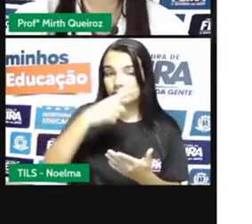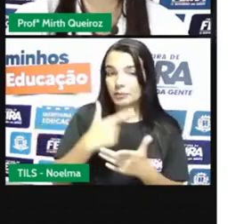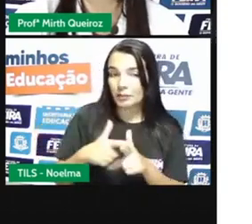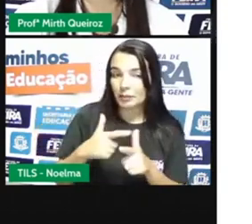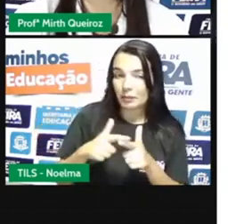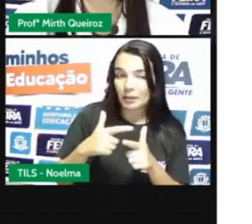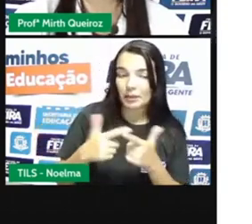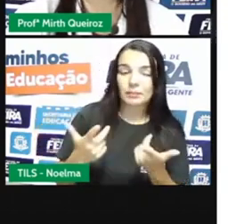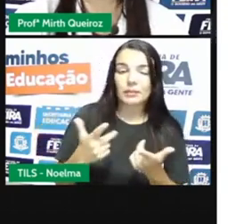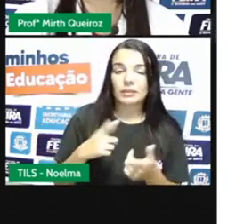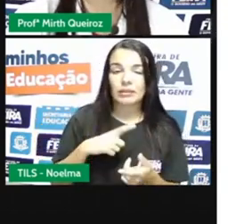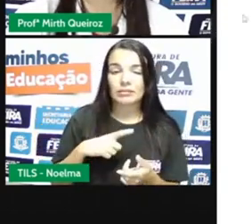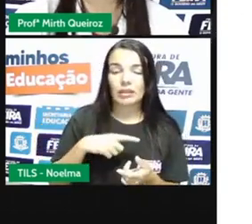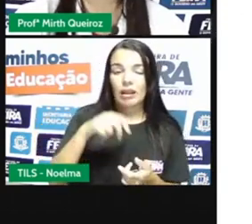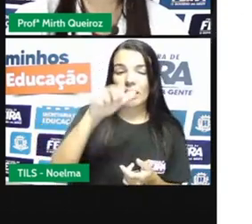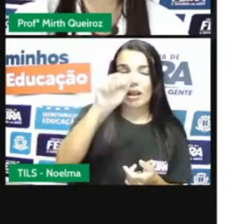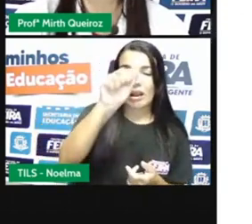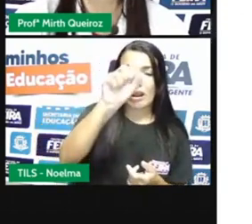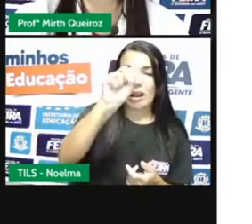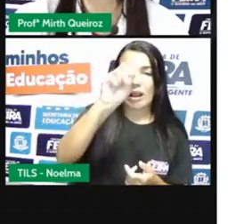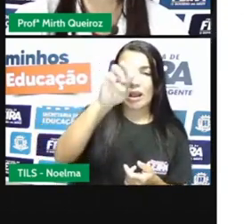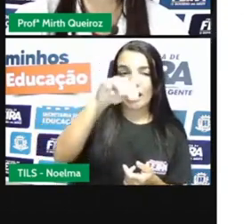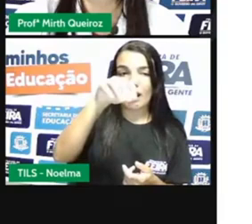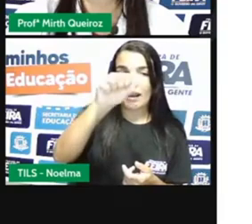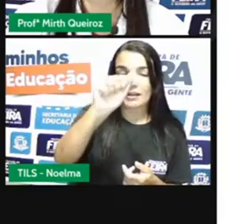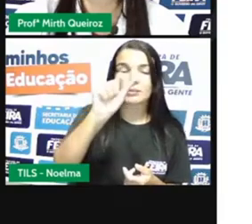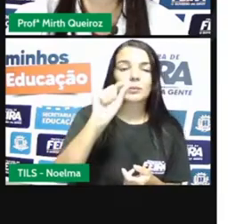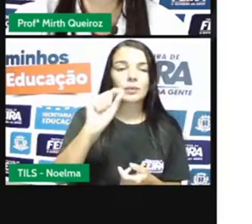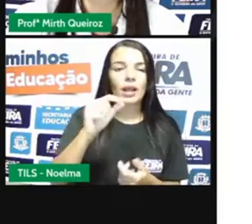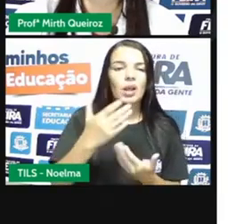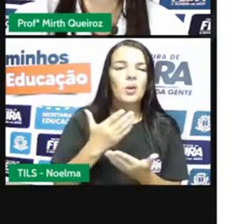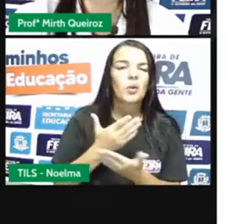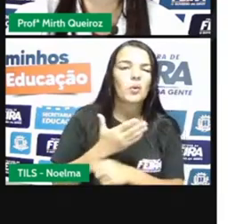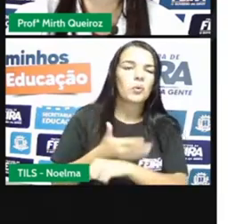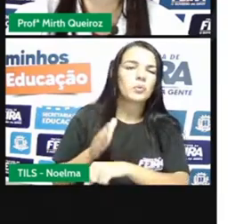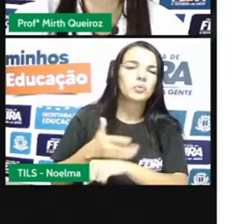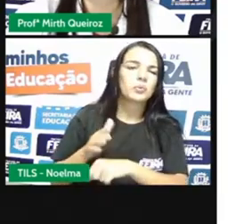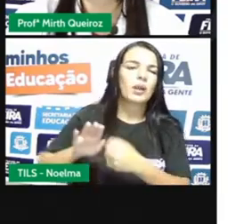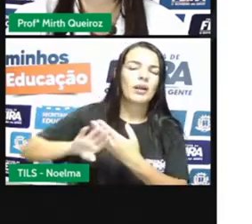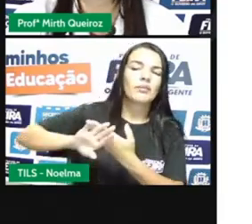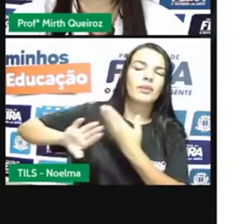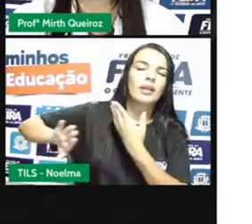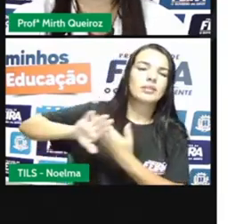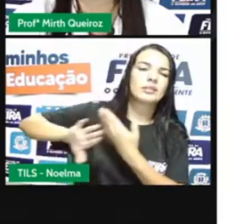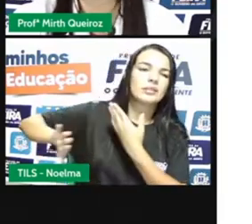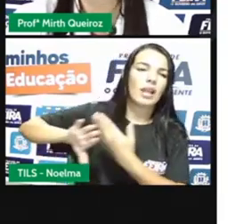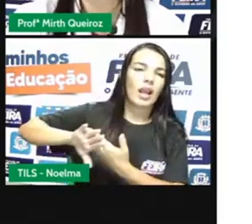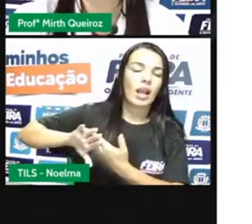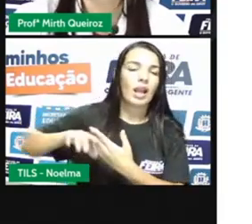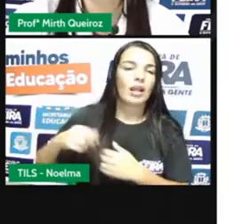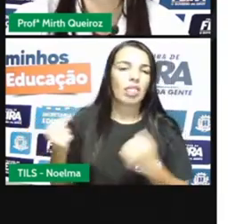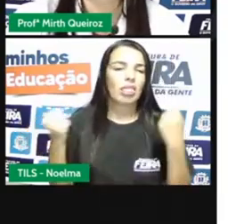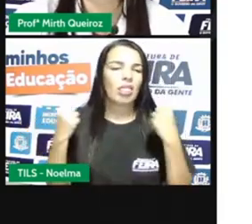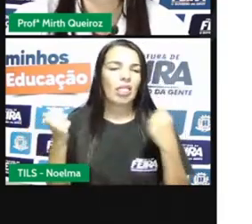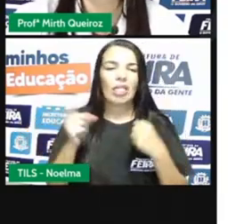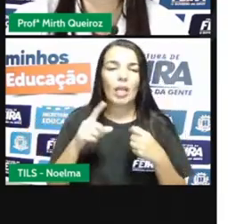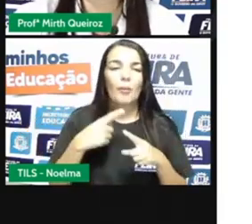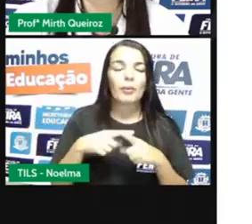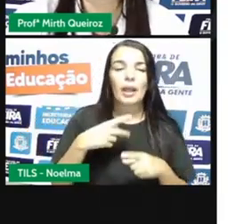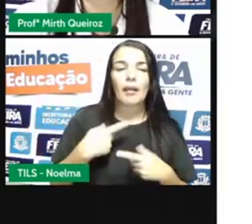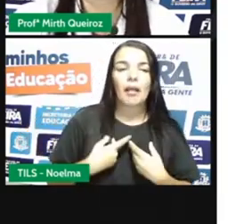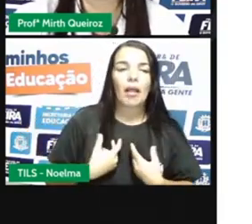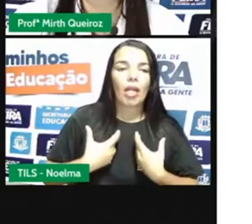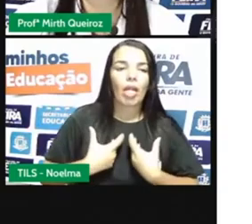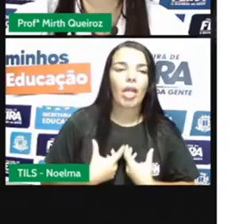bronquite, asma e qualquer outra doença respiratória costumam se afastar de atividades físicas. Isso é um erro. As atividades